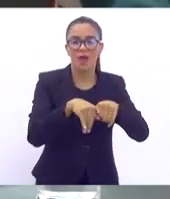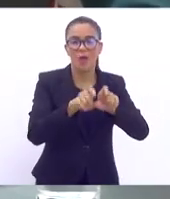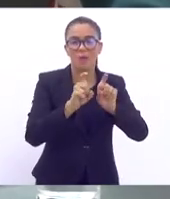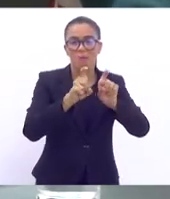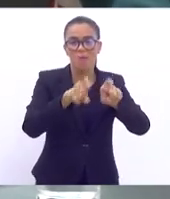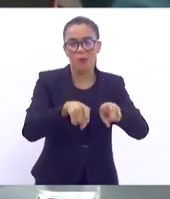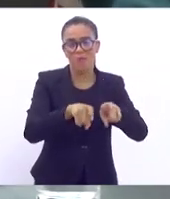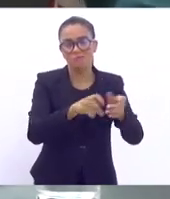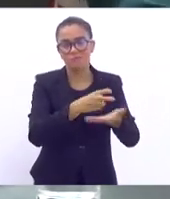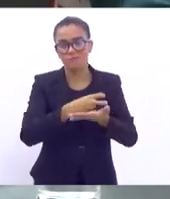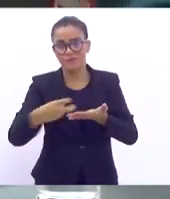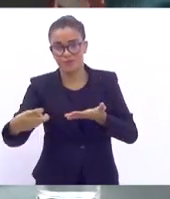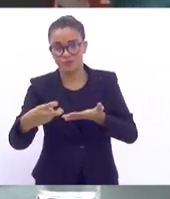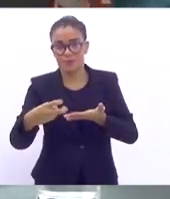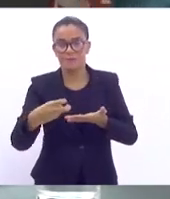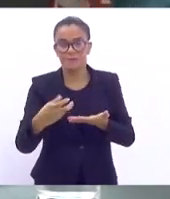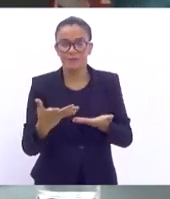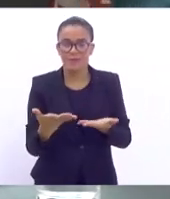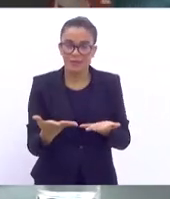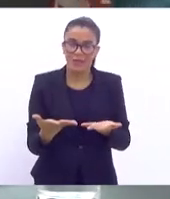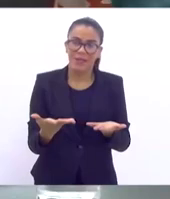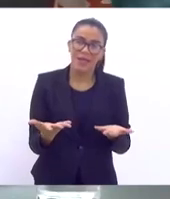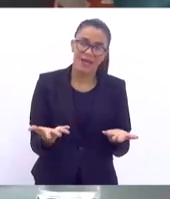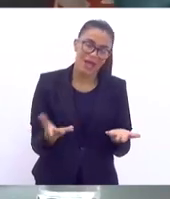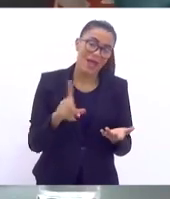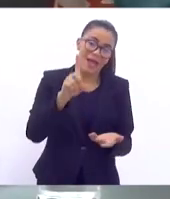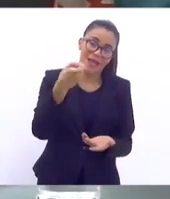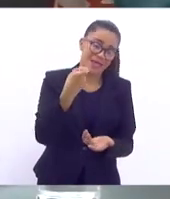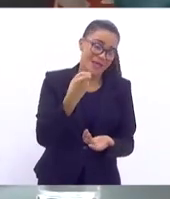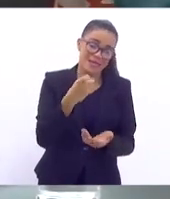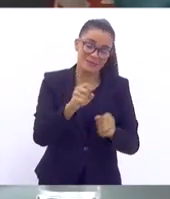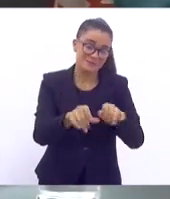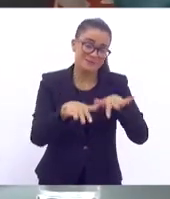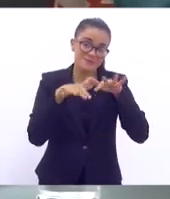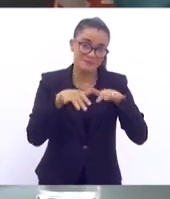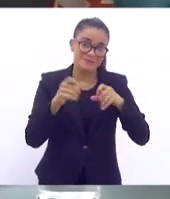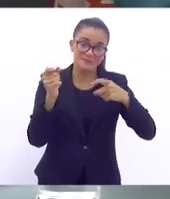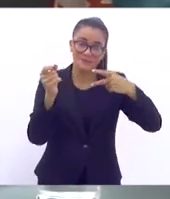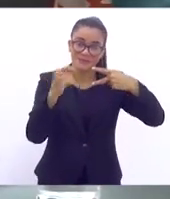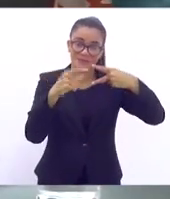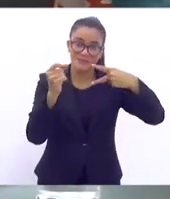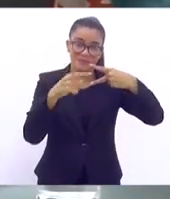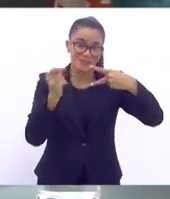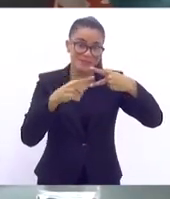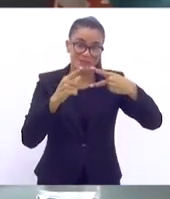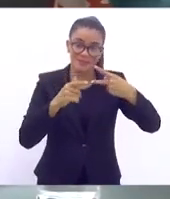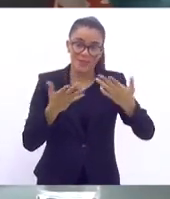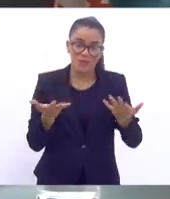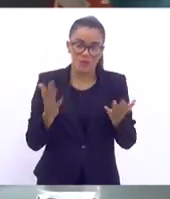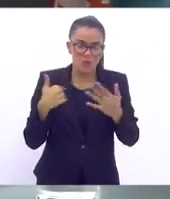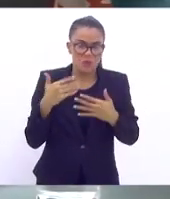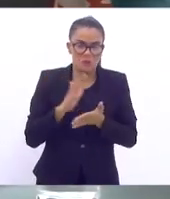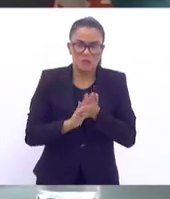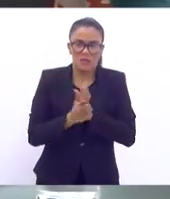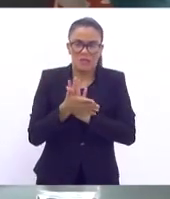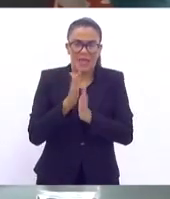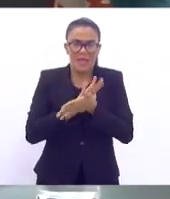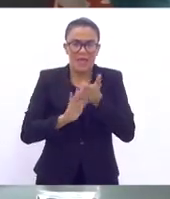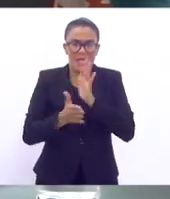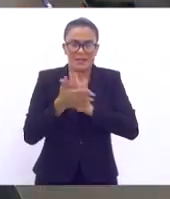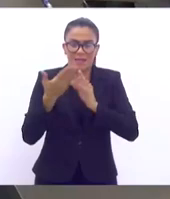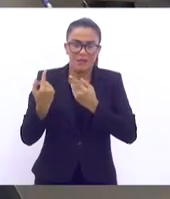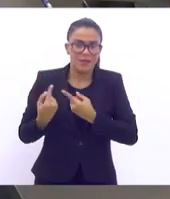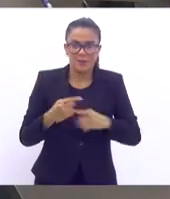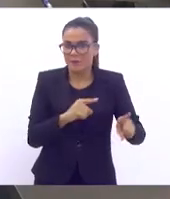no isso não existia que a bancada esbancada do piu-sol propôs eu não tenho nada contra a bancada do pessoal